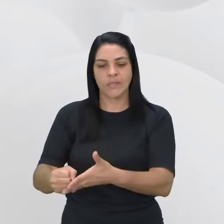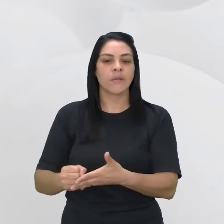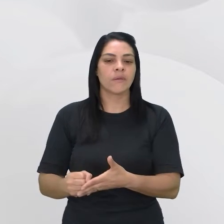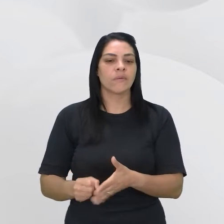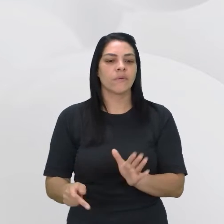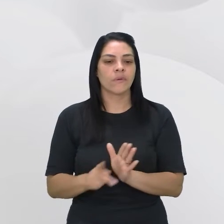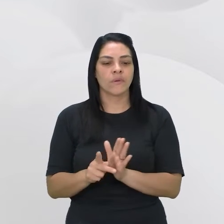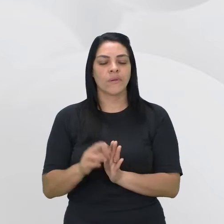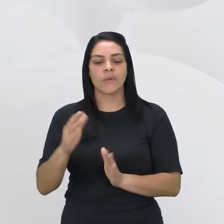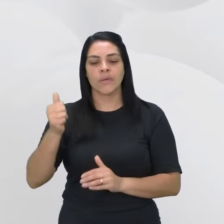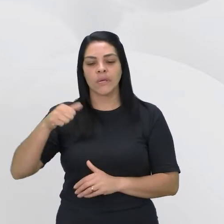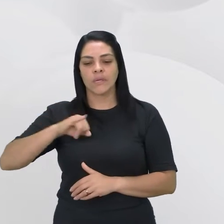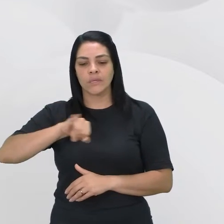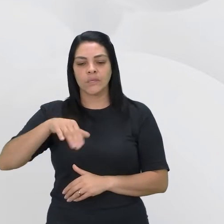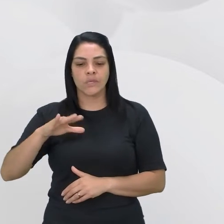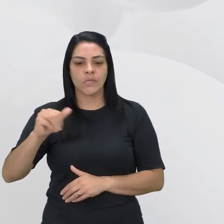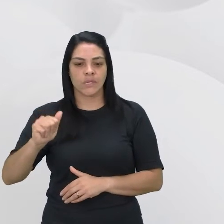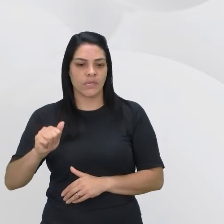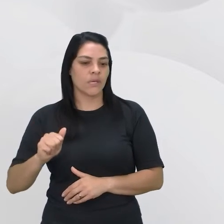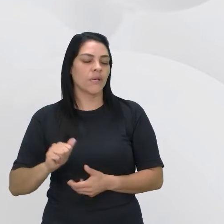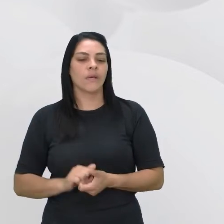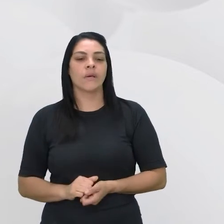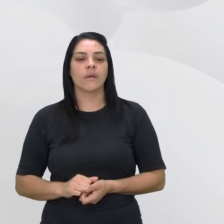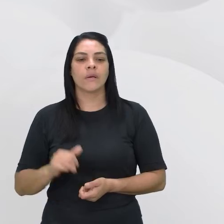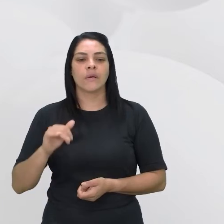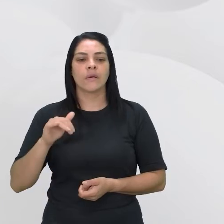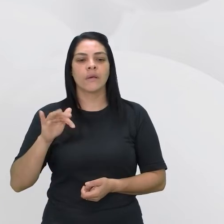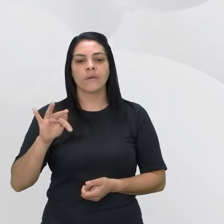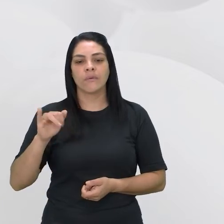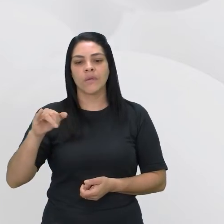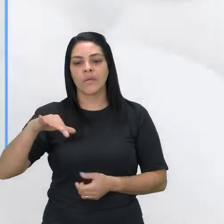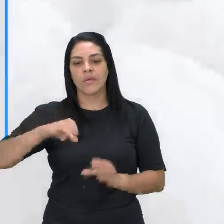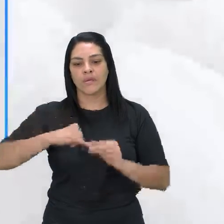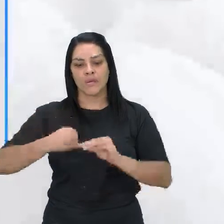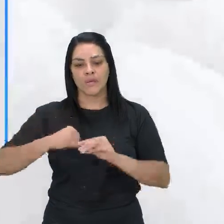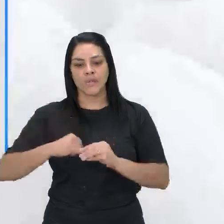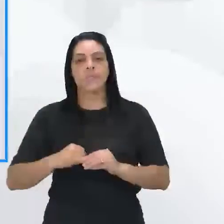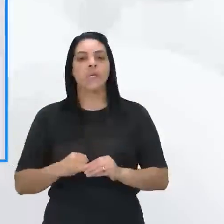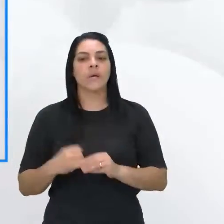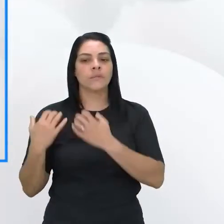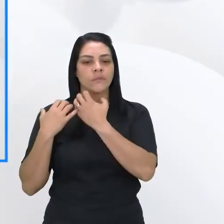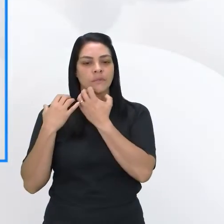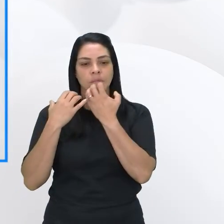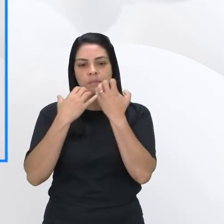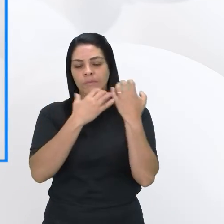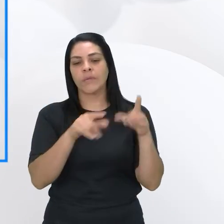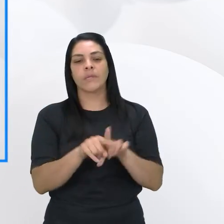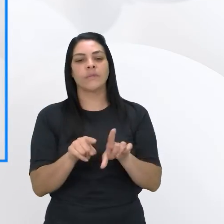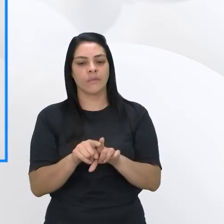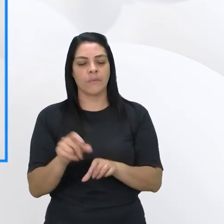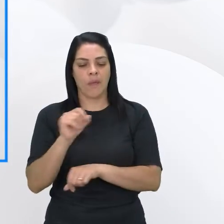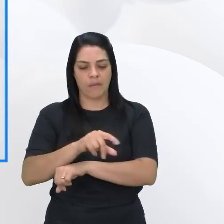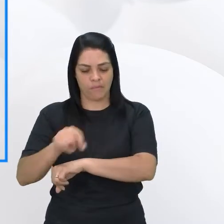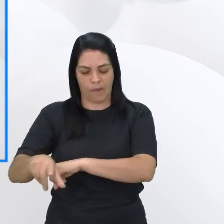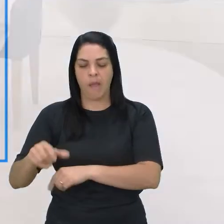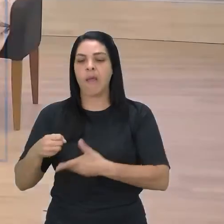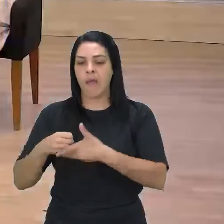mesmo, canjica, feijão, milho. Tem umas imagens ali de colheita de feijão